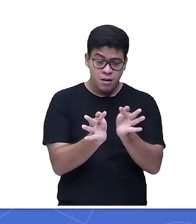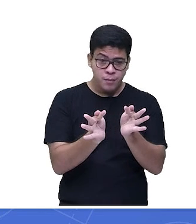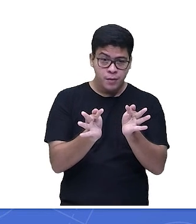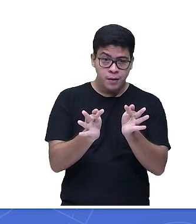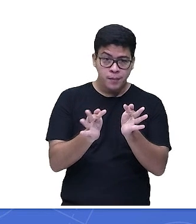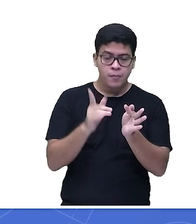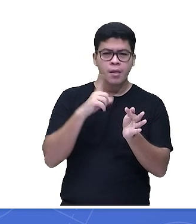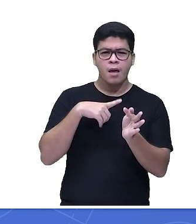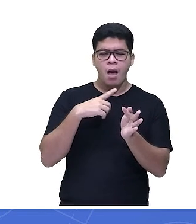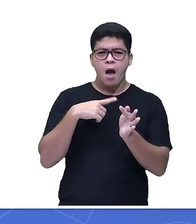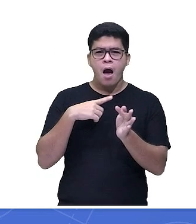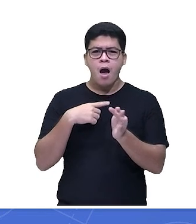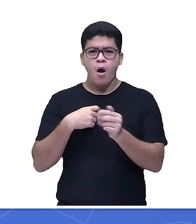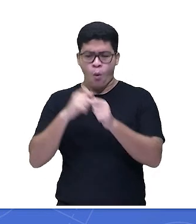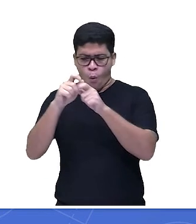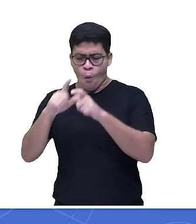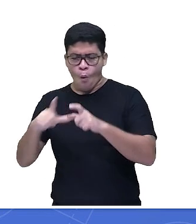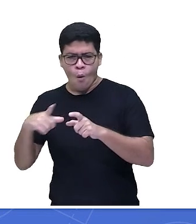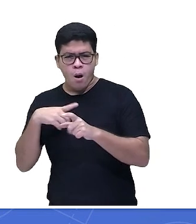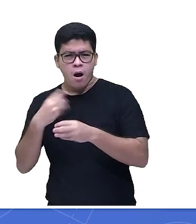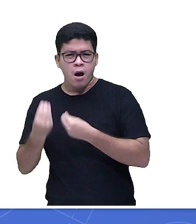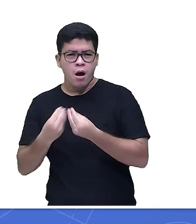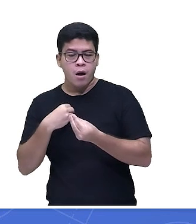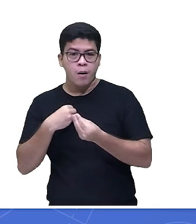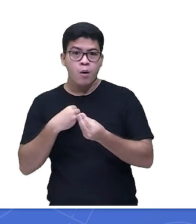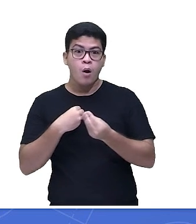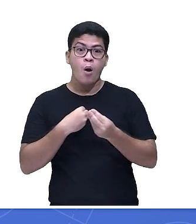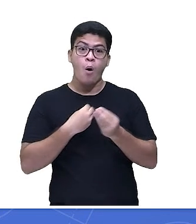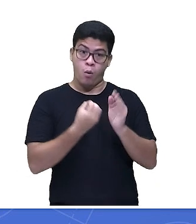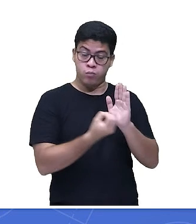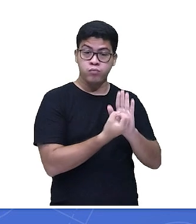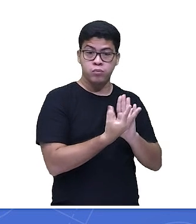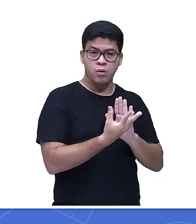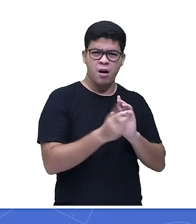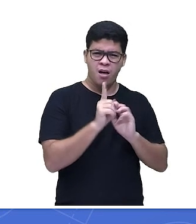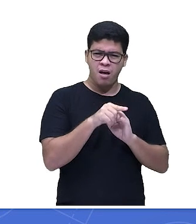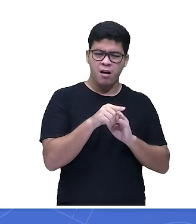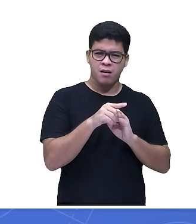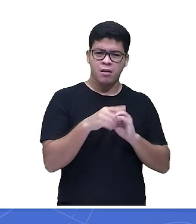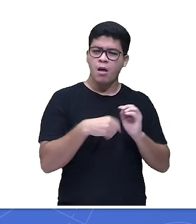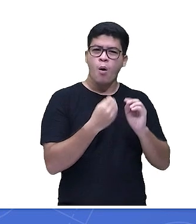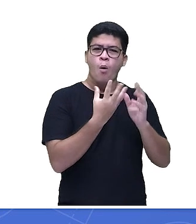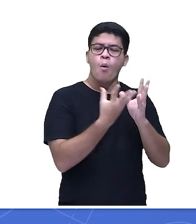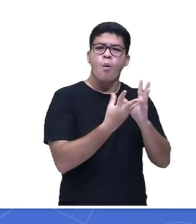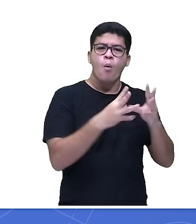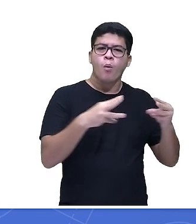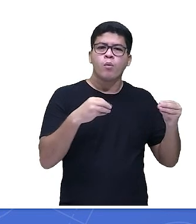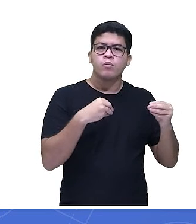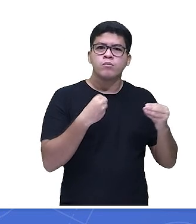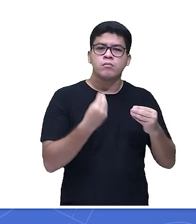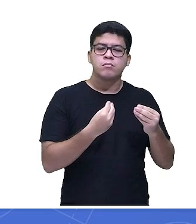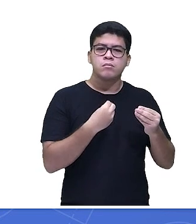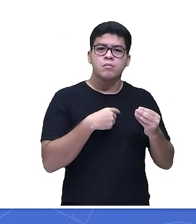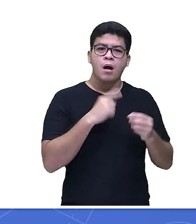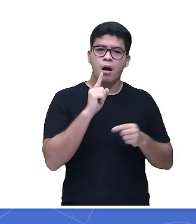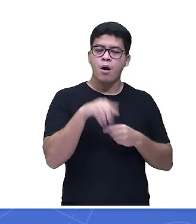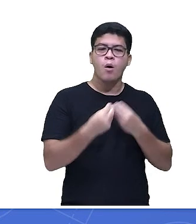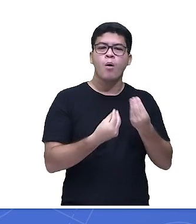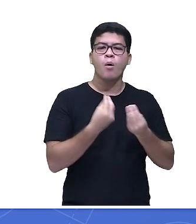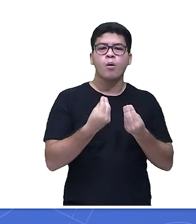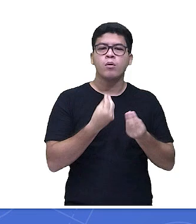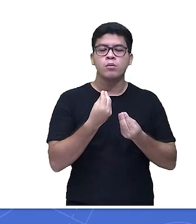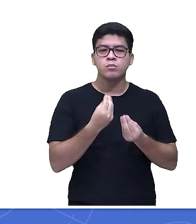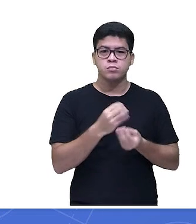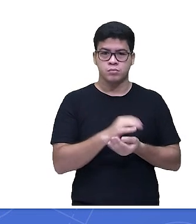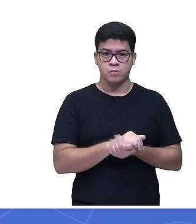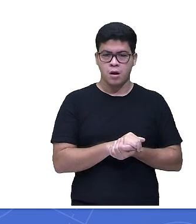não. É uma mistura heterogênea? Também não. É uma mistura homogênea, tá bom? Por mais que você não saiba a composição